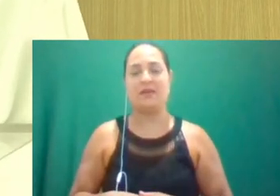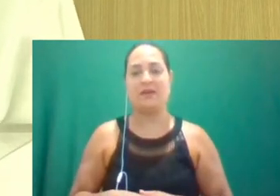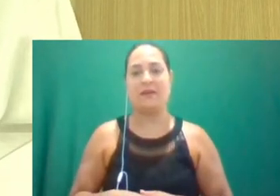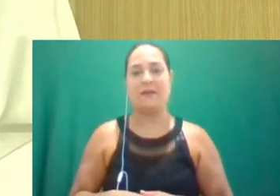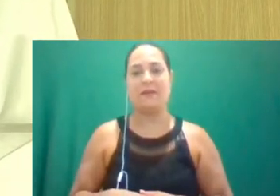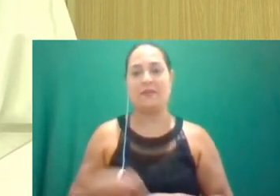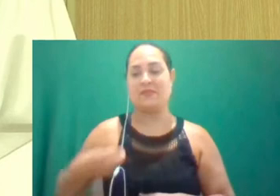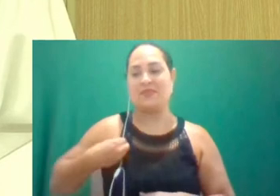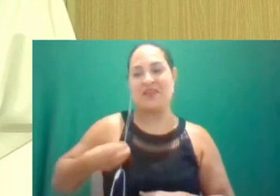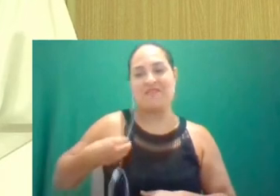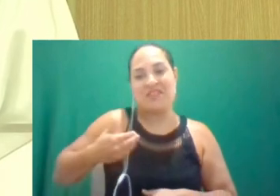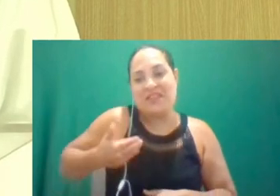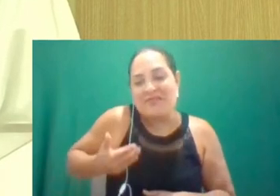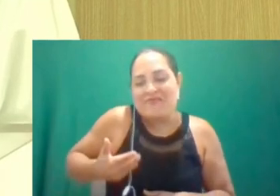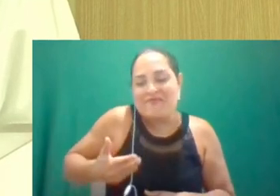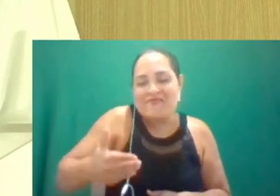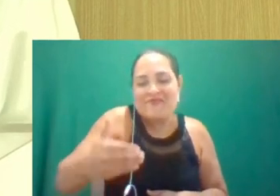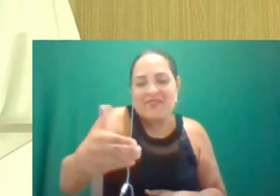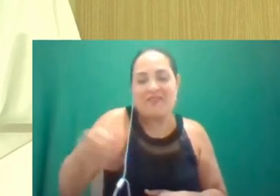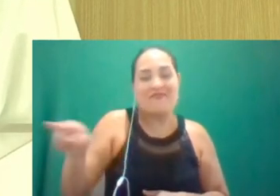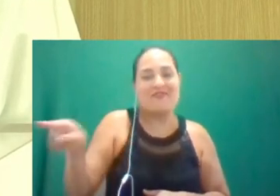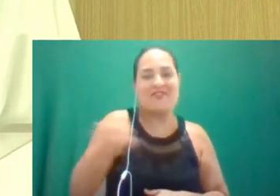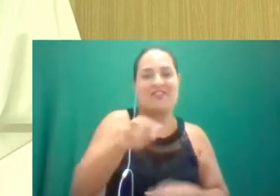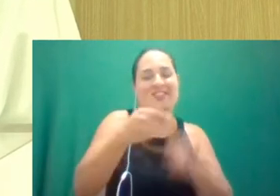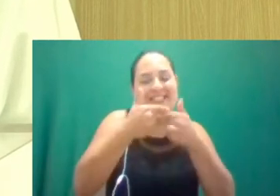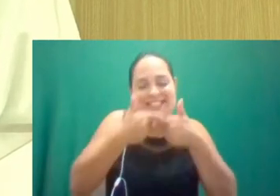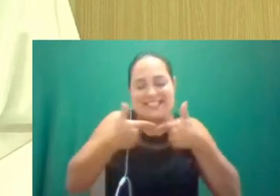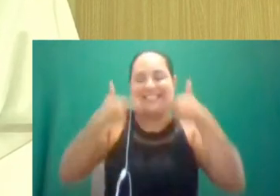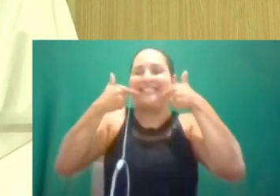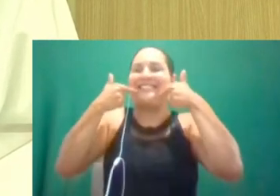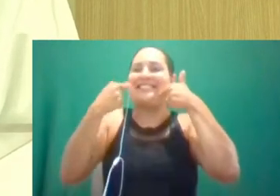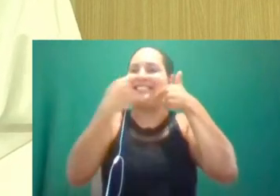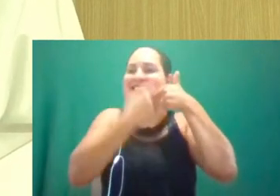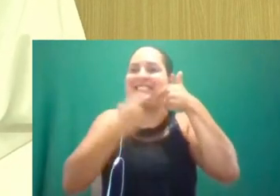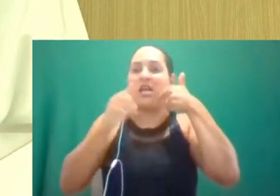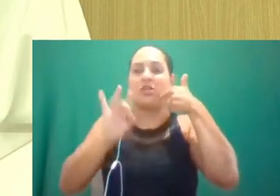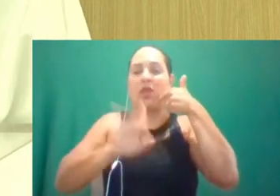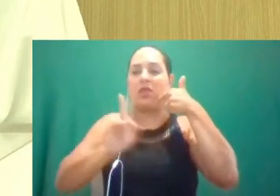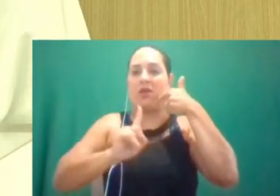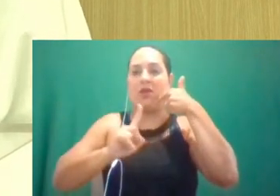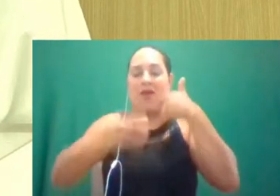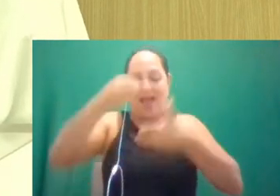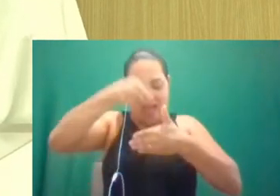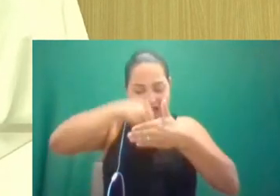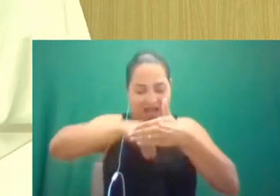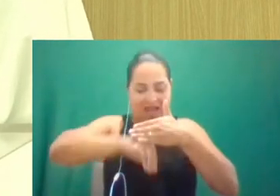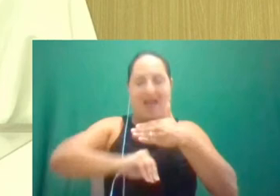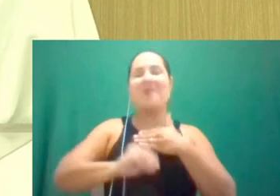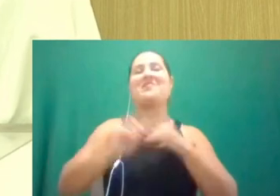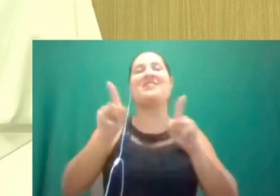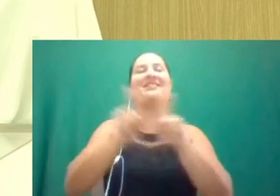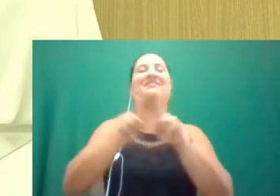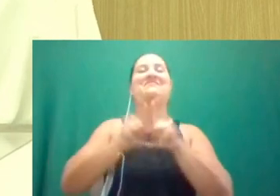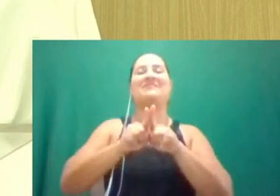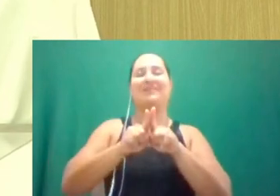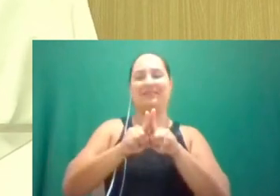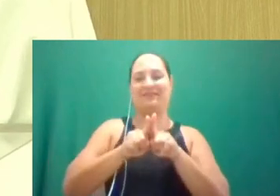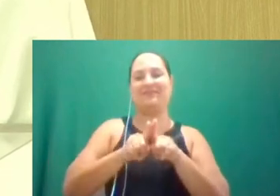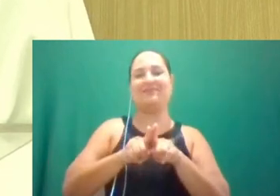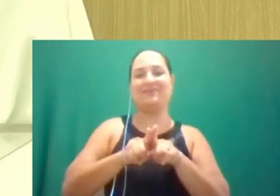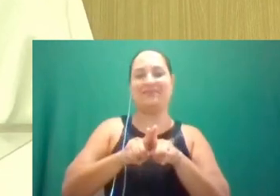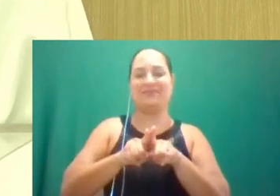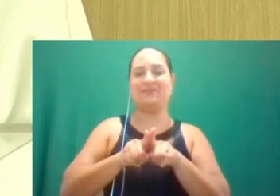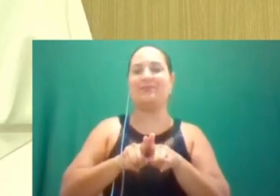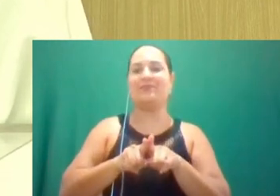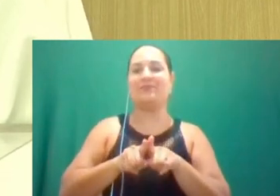dando uma entrevista numa rádio sobre os cortes orçamentários e a última pergunta do repórter foi: qual é o maior orgulho